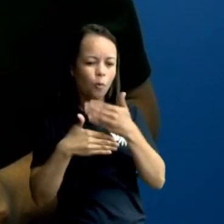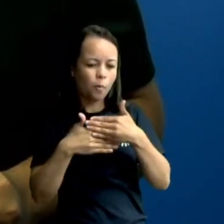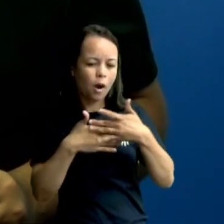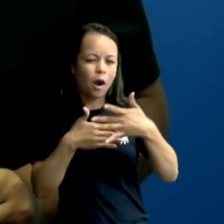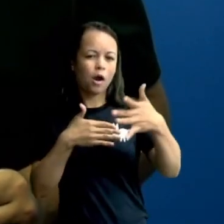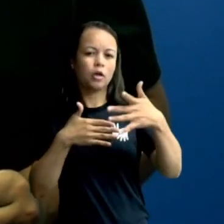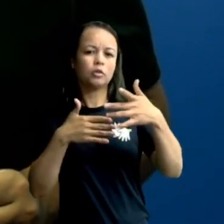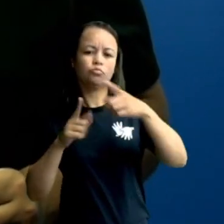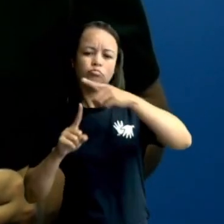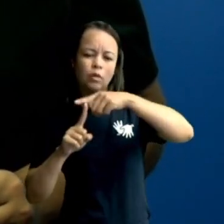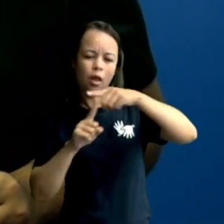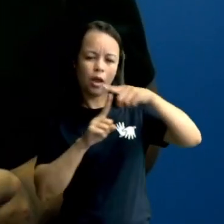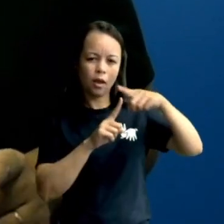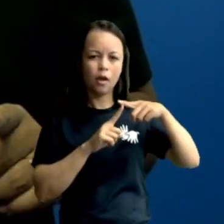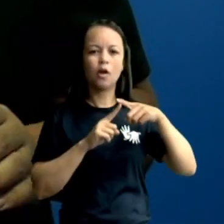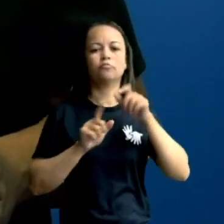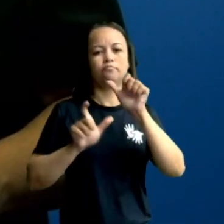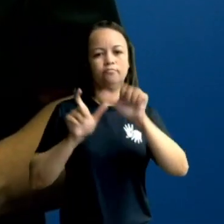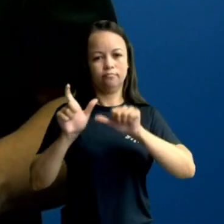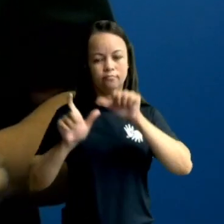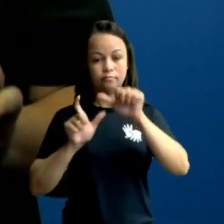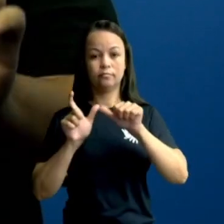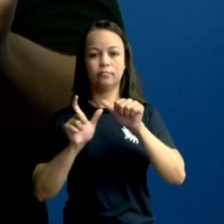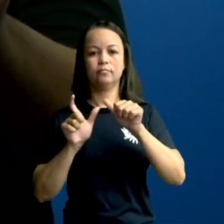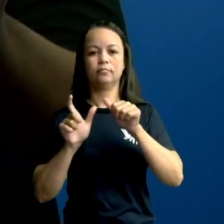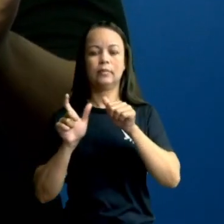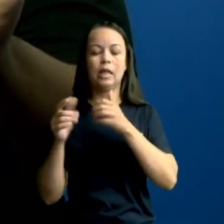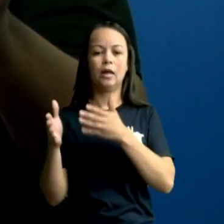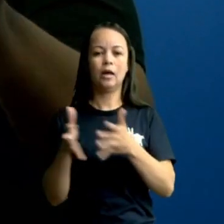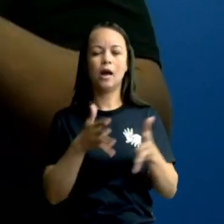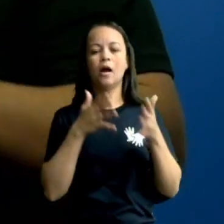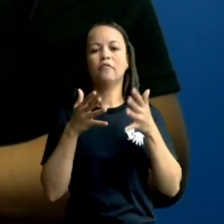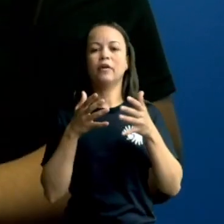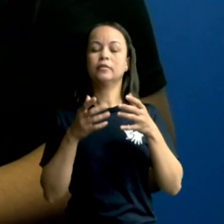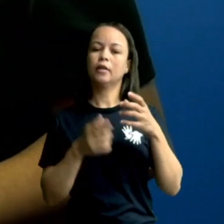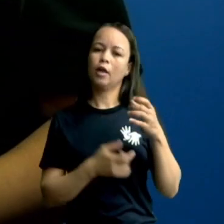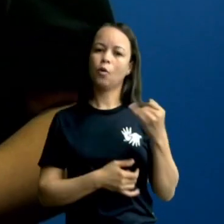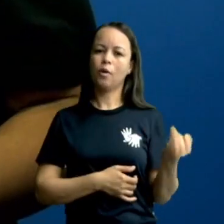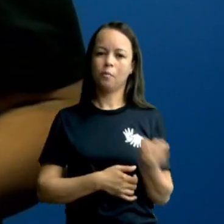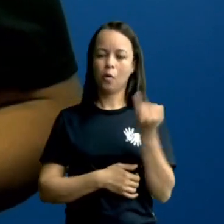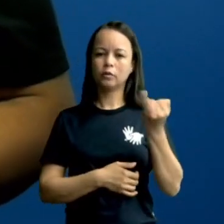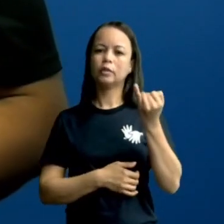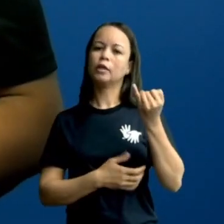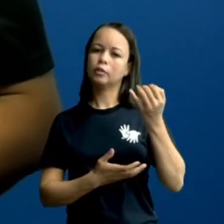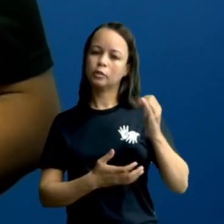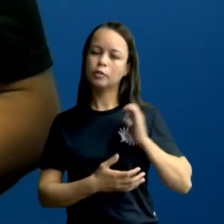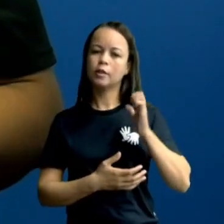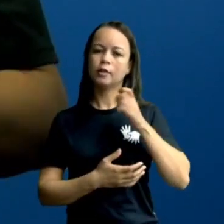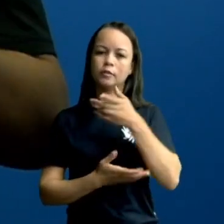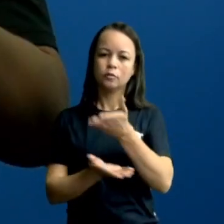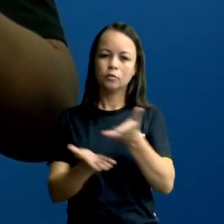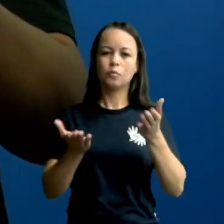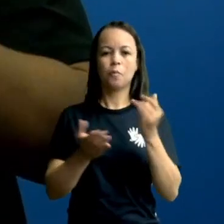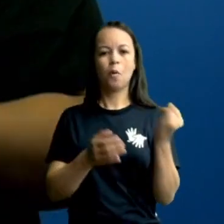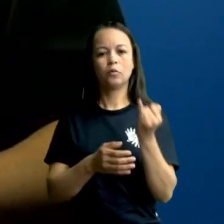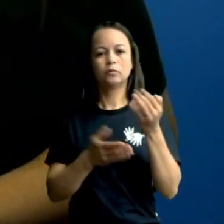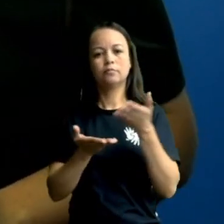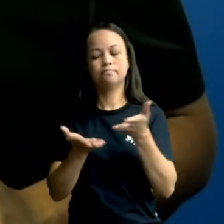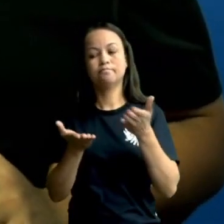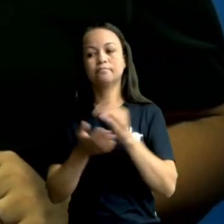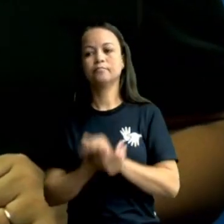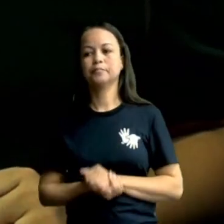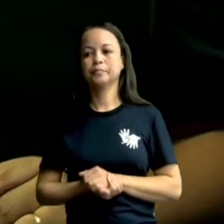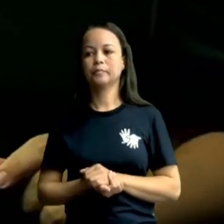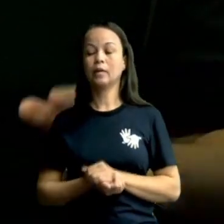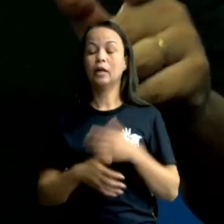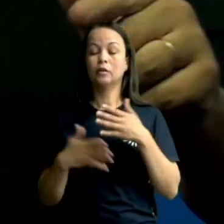todos os tipos de derivação e assim vai ter uma riqueza no conteúdo muito importante para você. Primeiro vamos